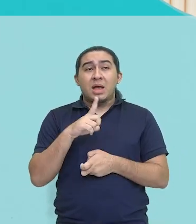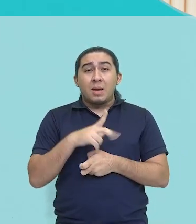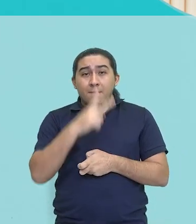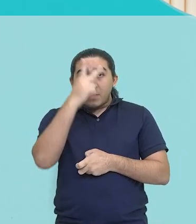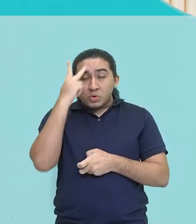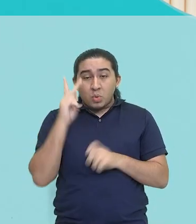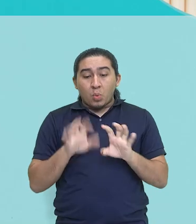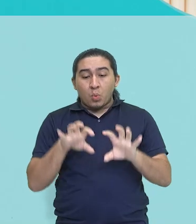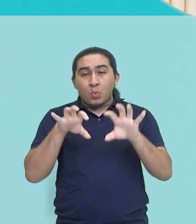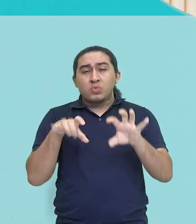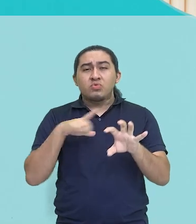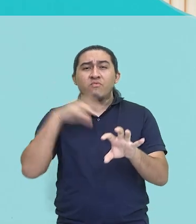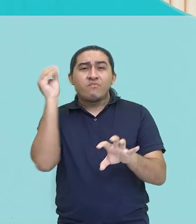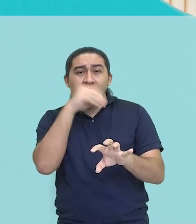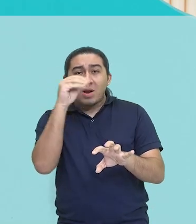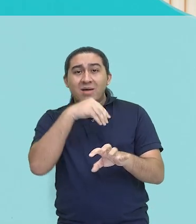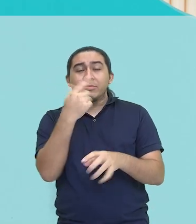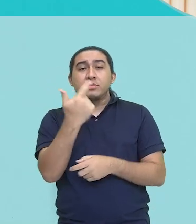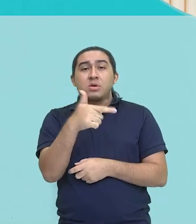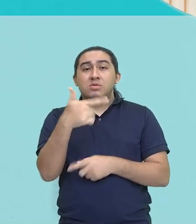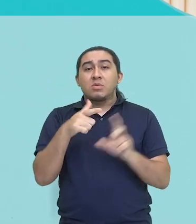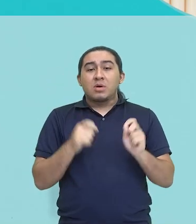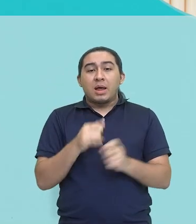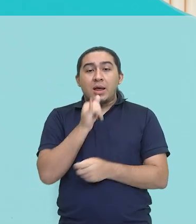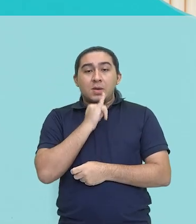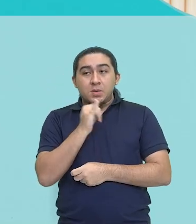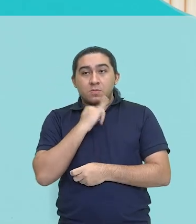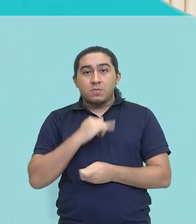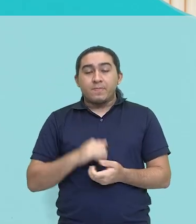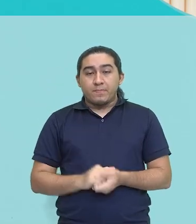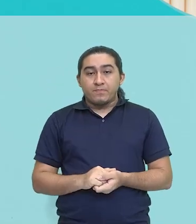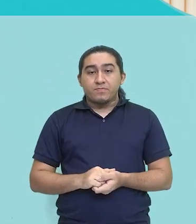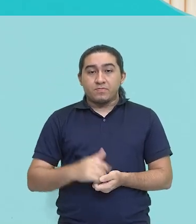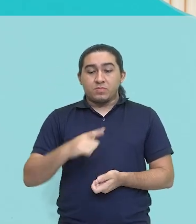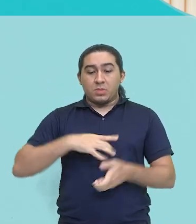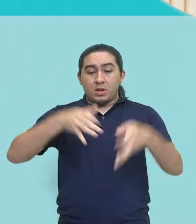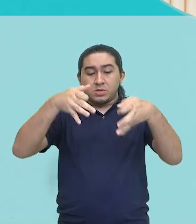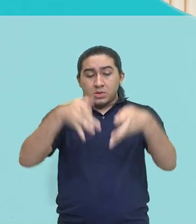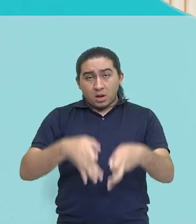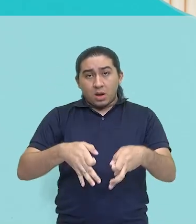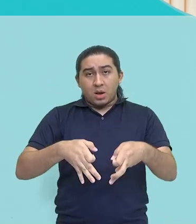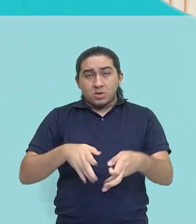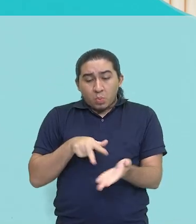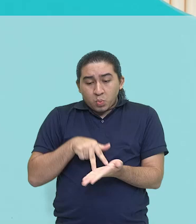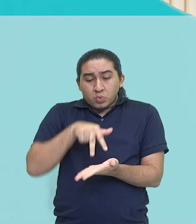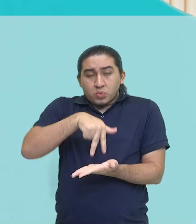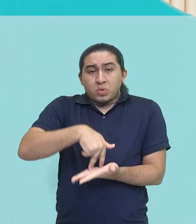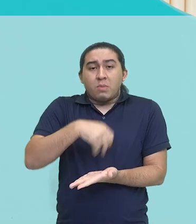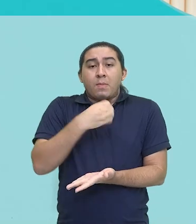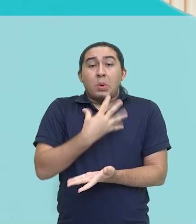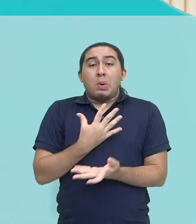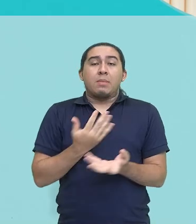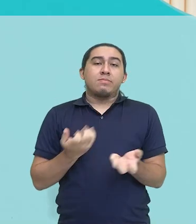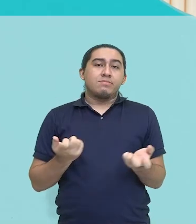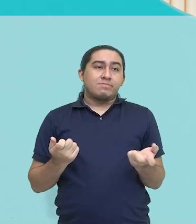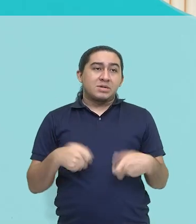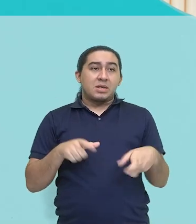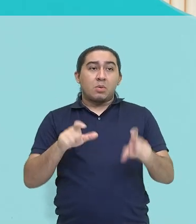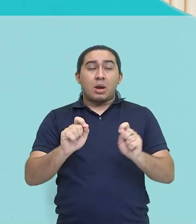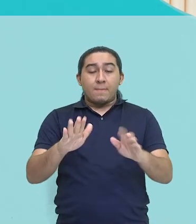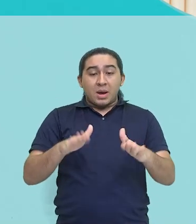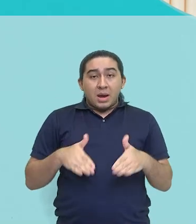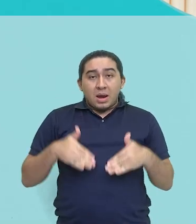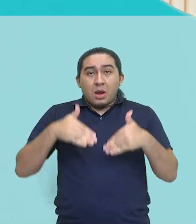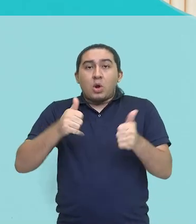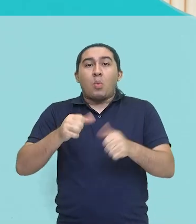não consegue ficar com uma postura muito boa, certo? Ela precisa melhorar mais